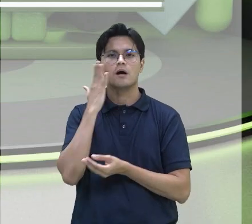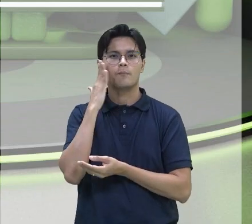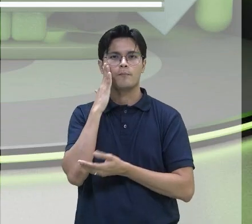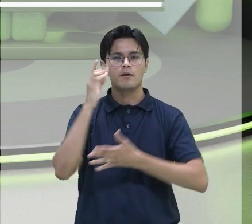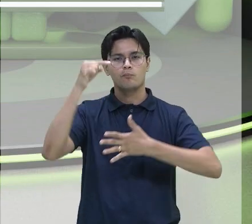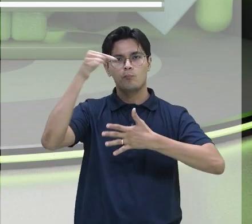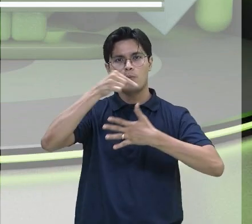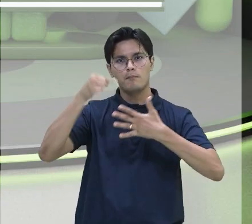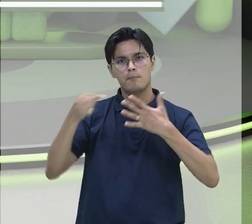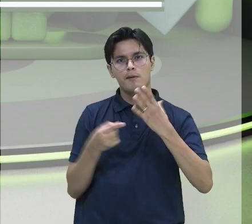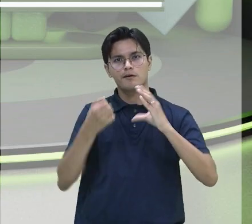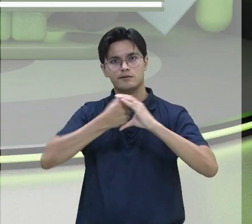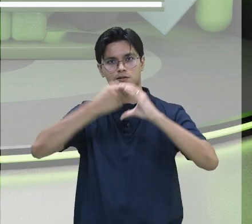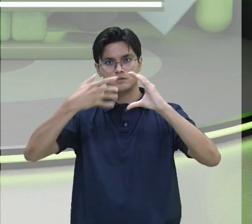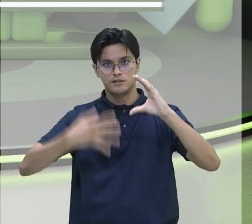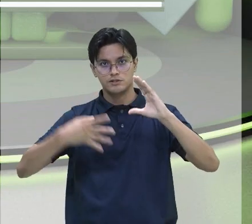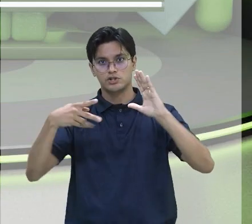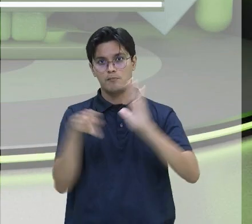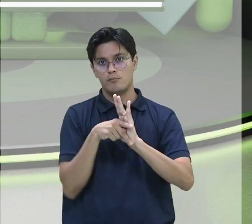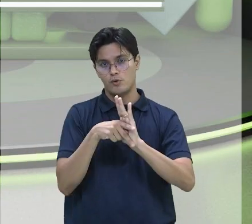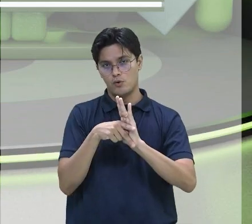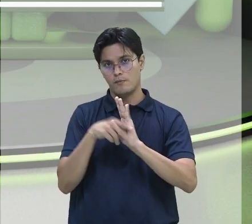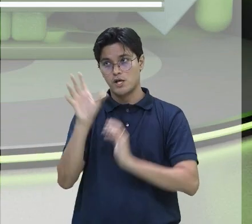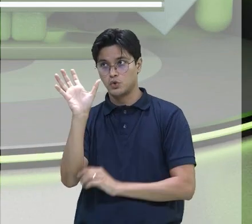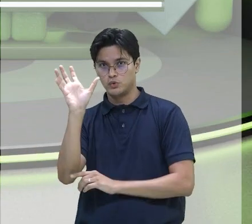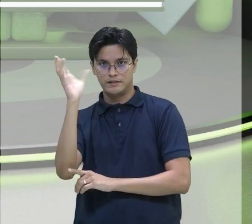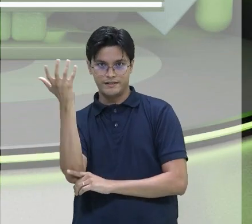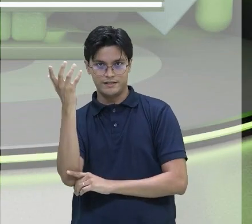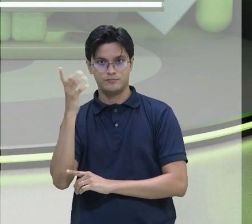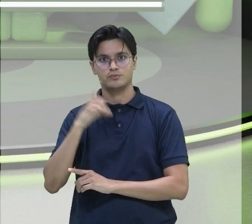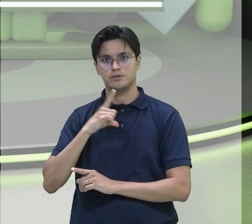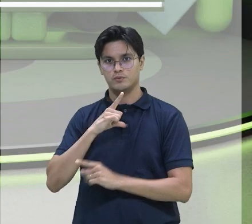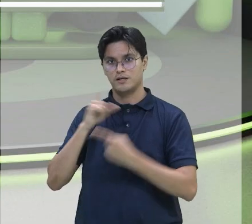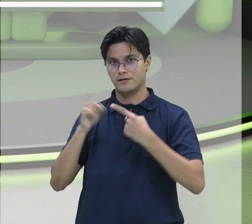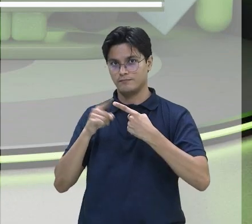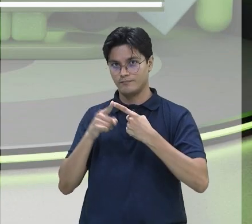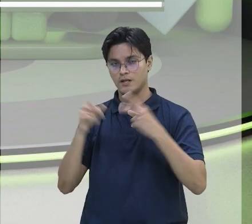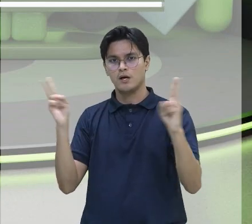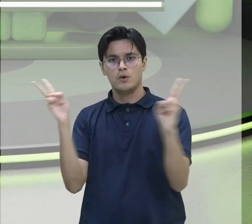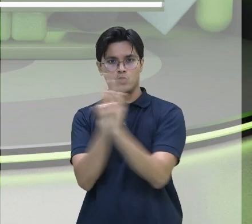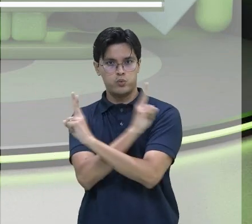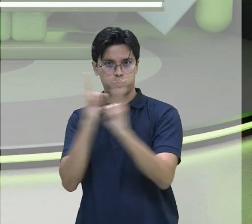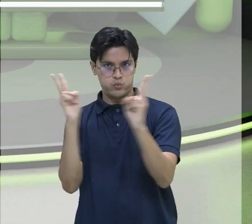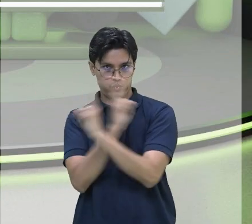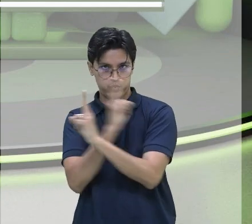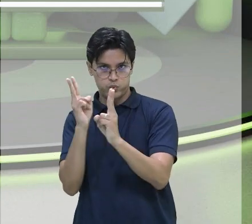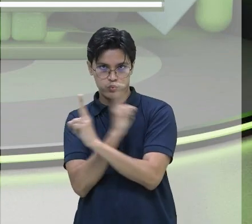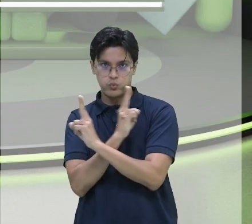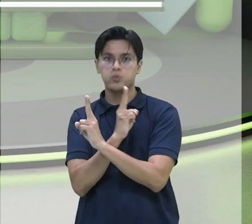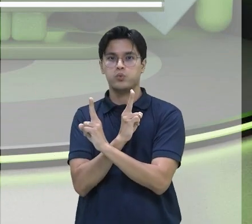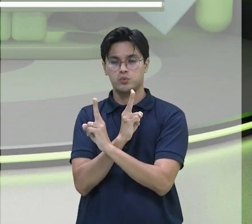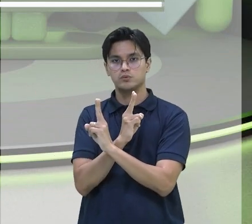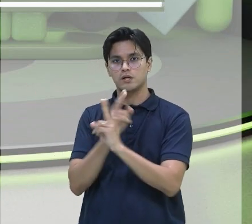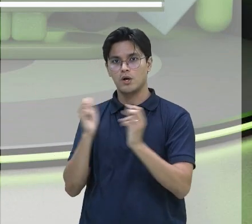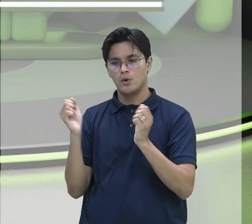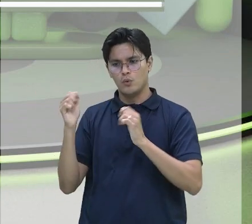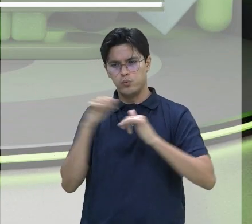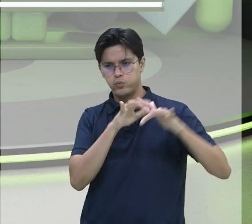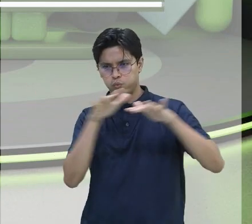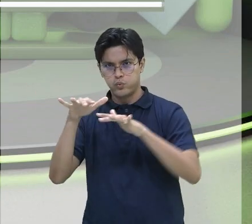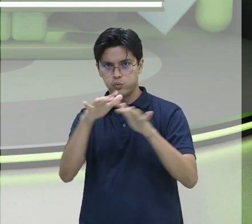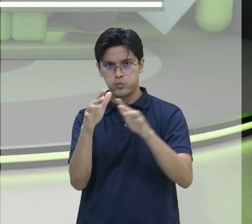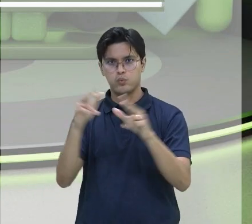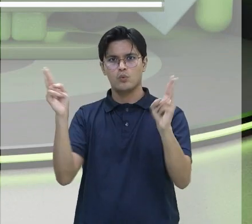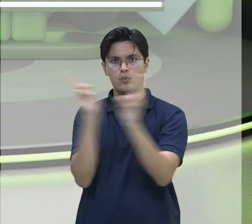principais elementos do tempo. Quais são? O vento, que é o deslocamento do ar atmosférico, e